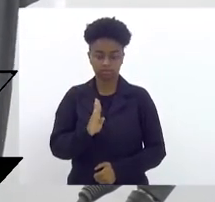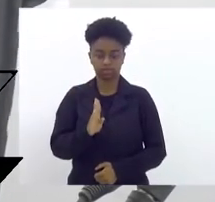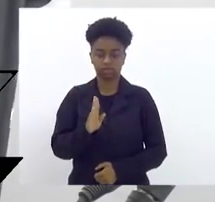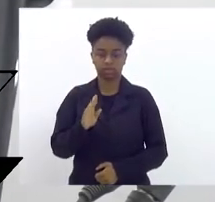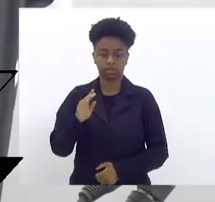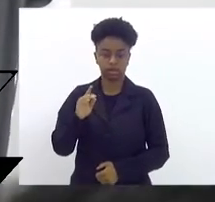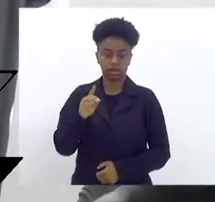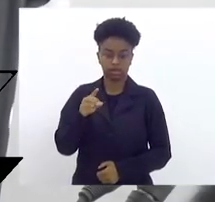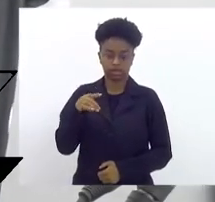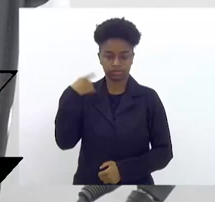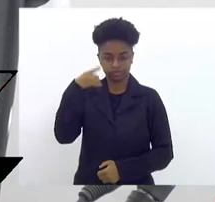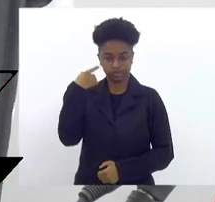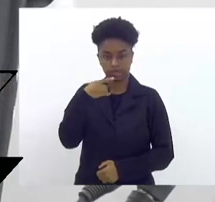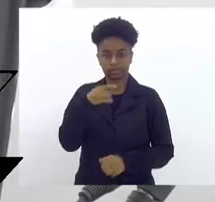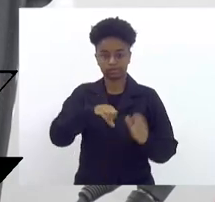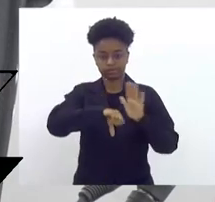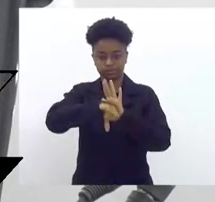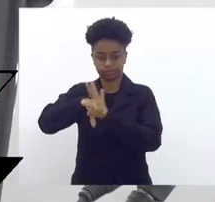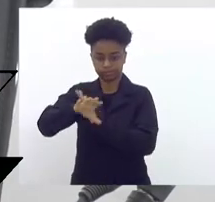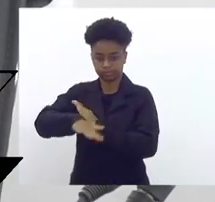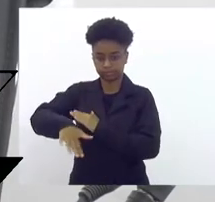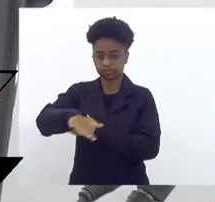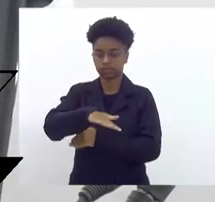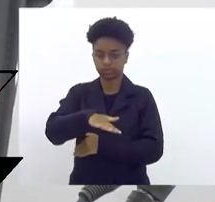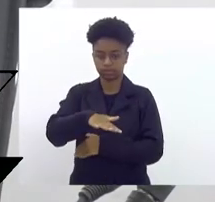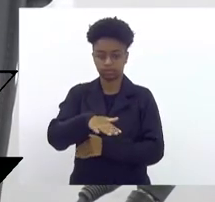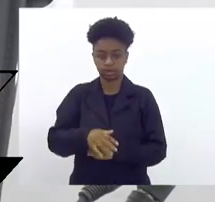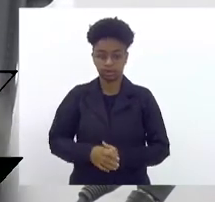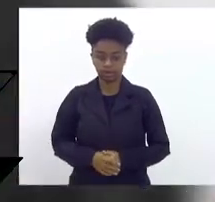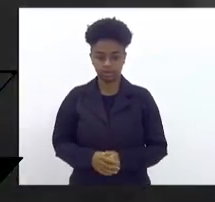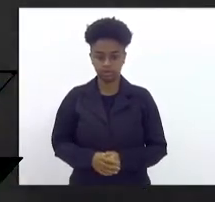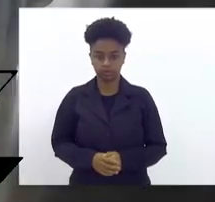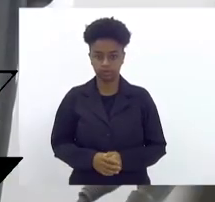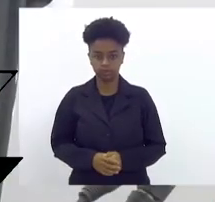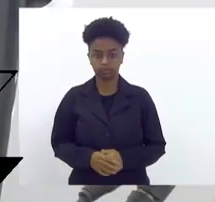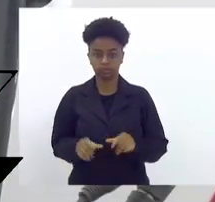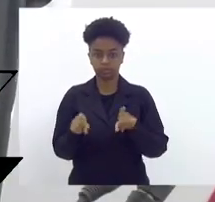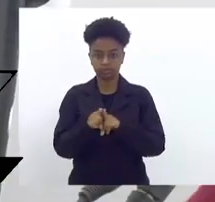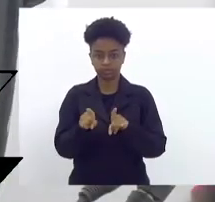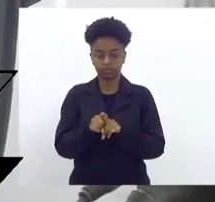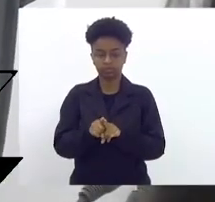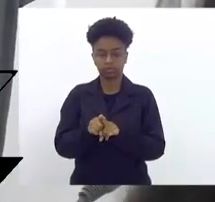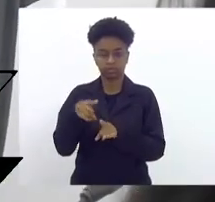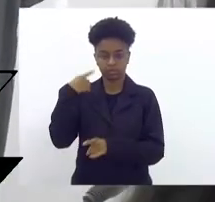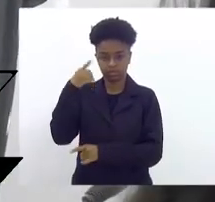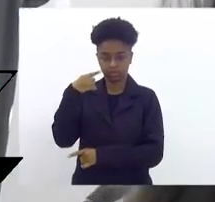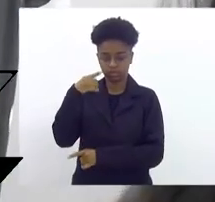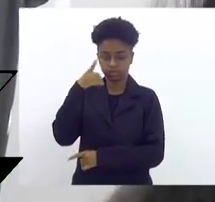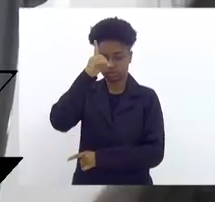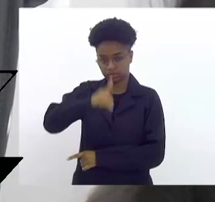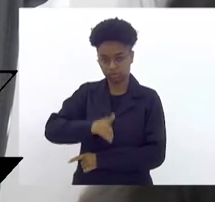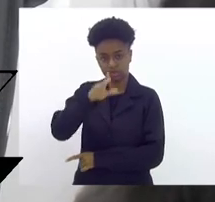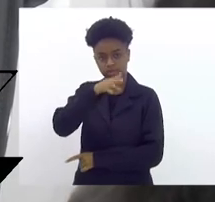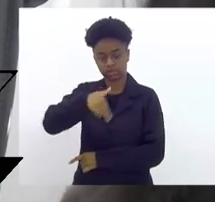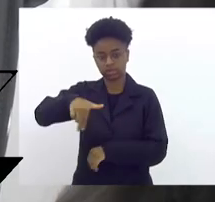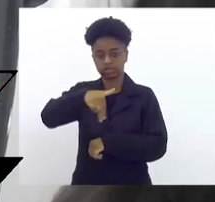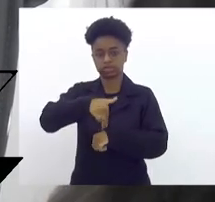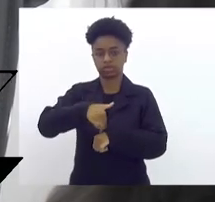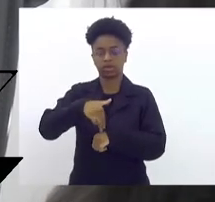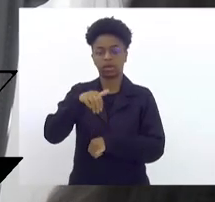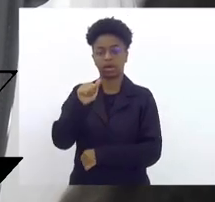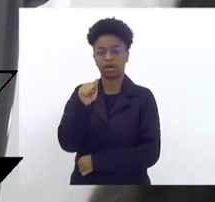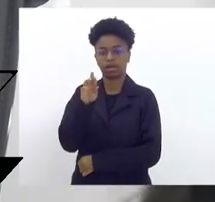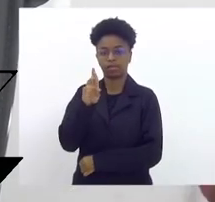do Rio de Janeiro ela é diretora Nacional da abraclim mulher conselheira efetiva da